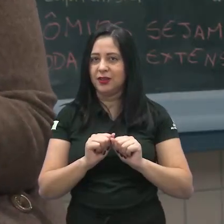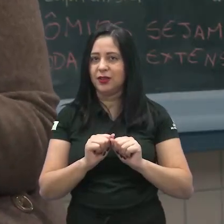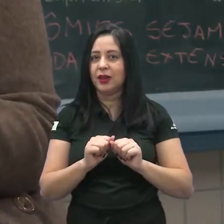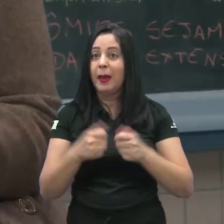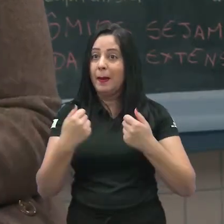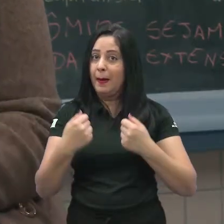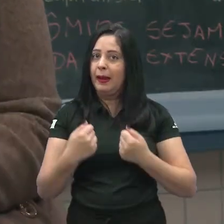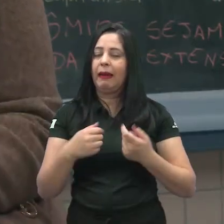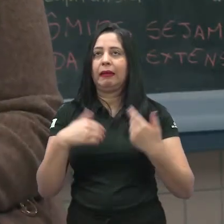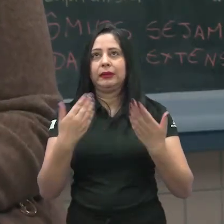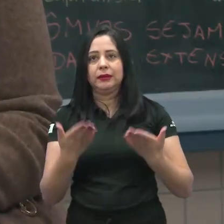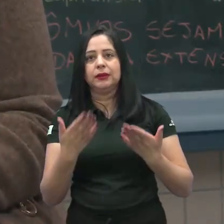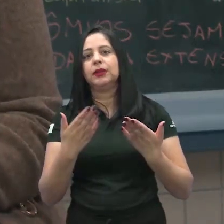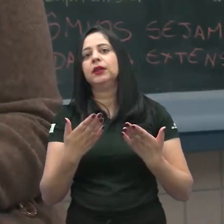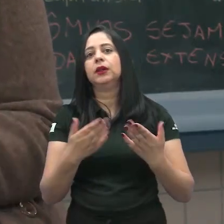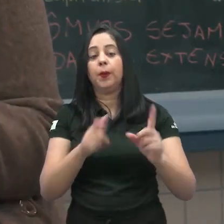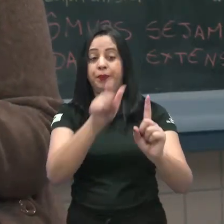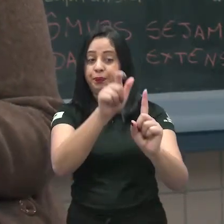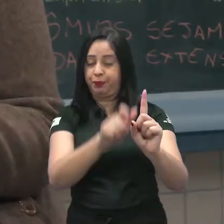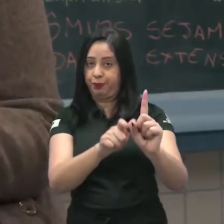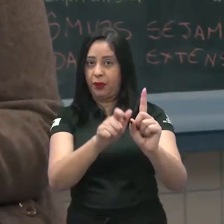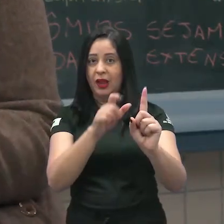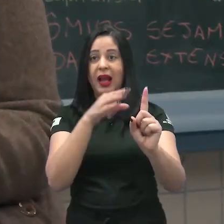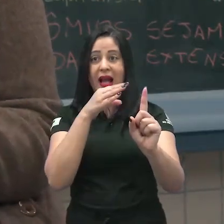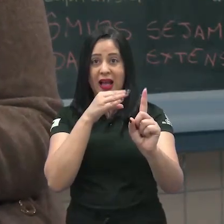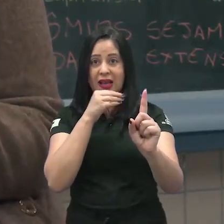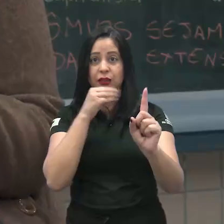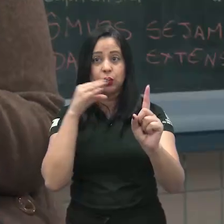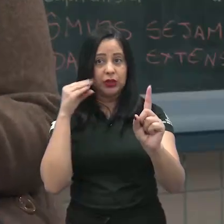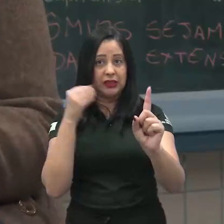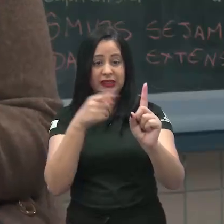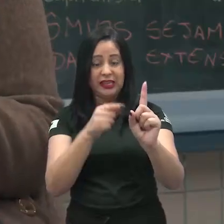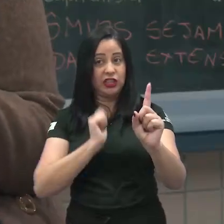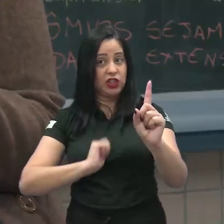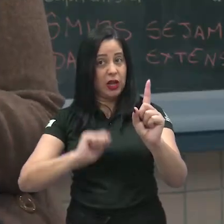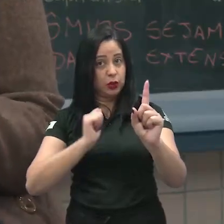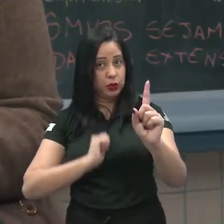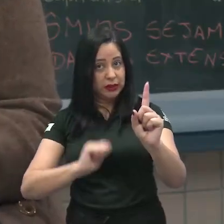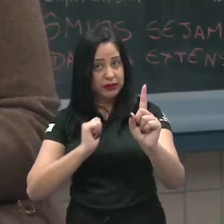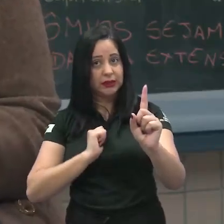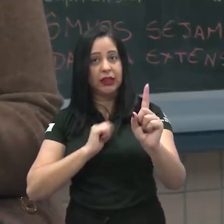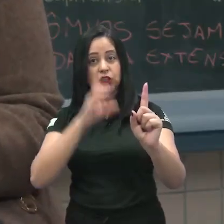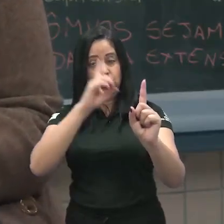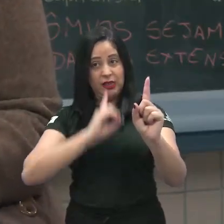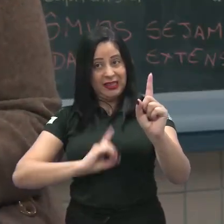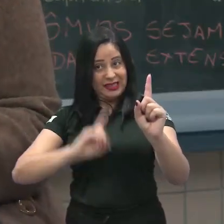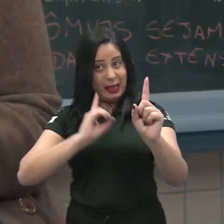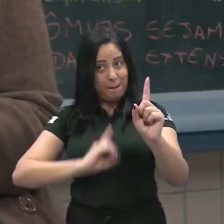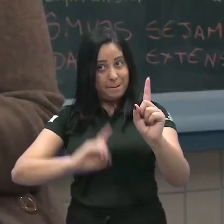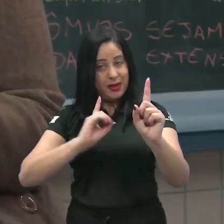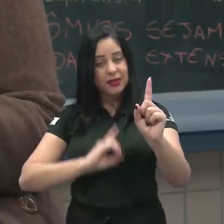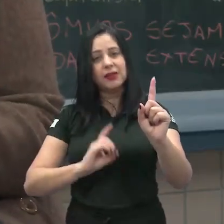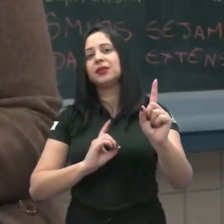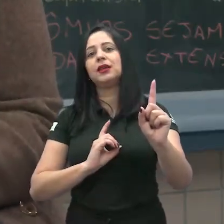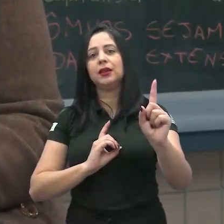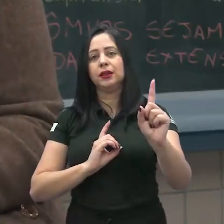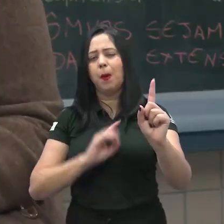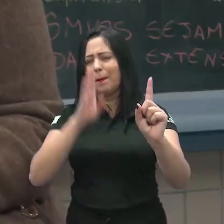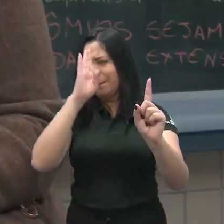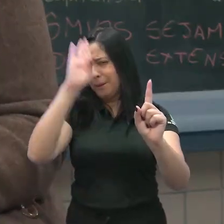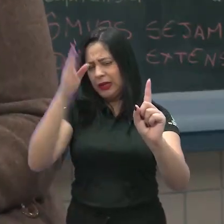né? Então a gente tem percebido um aumento muito grande de ansiedade e depressão, principalmente